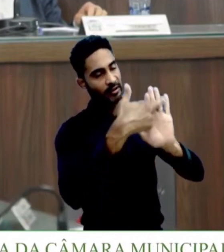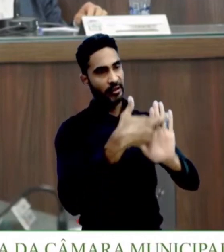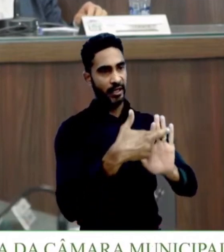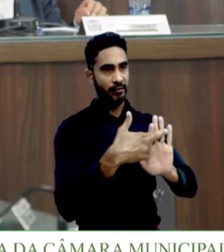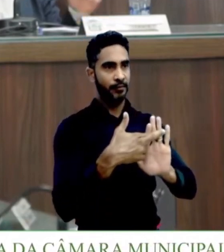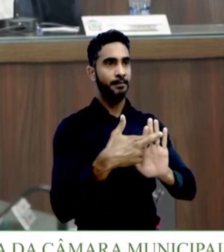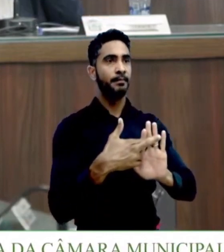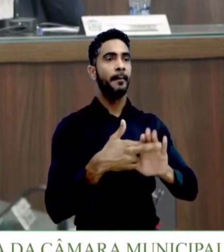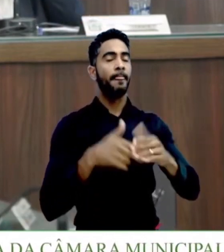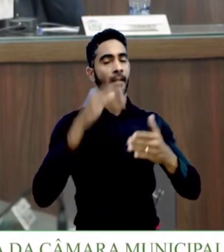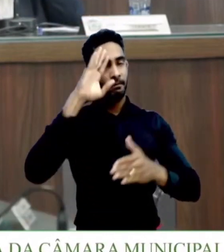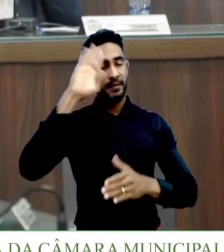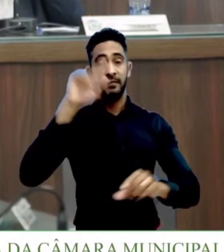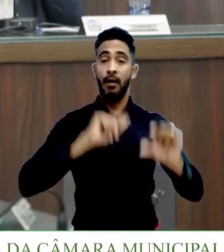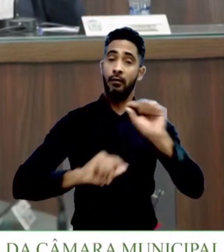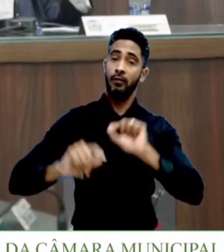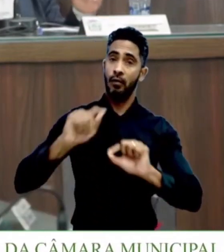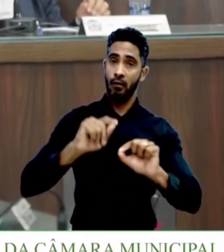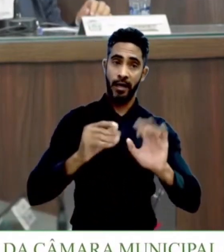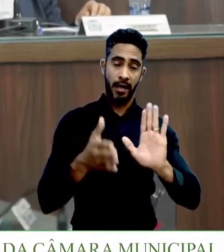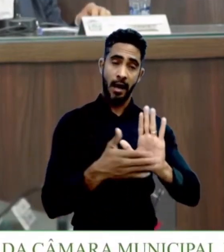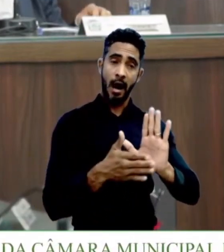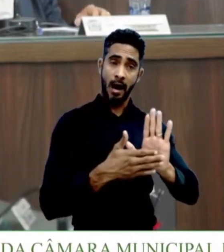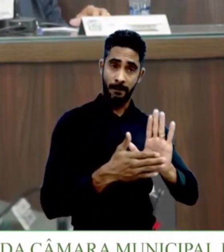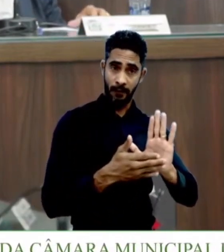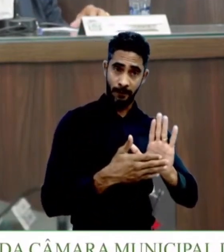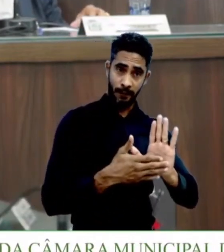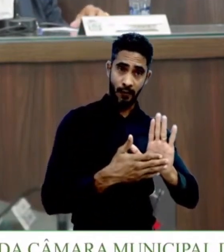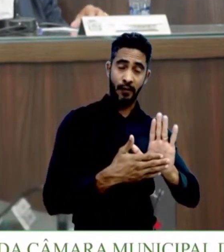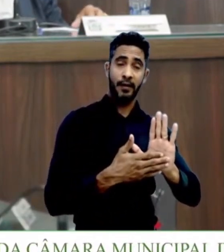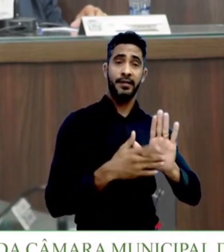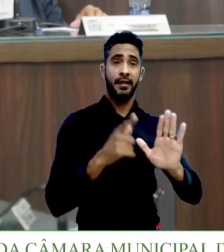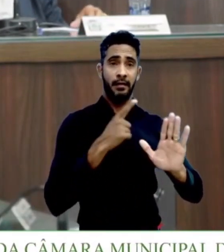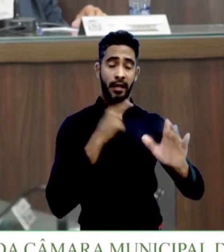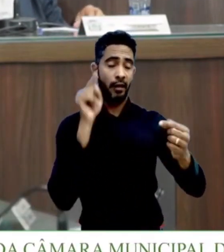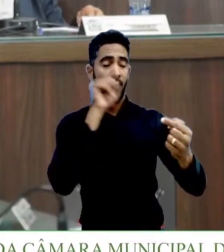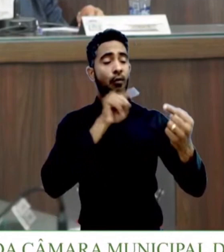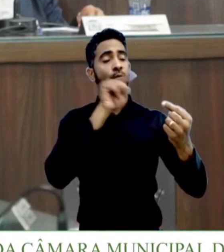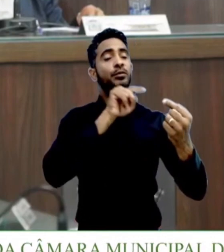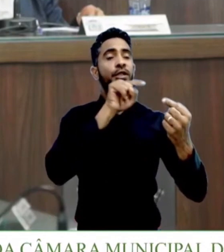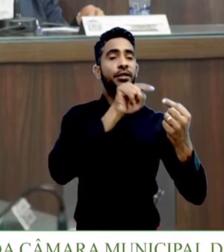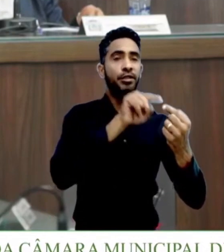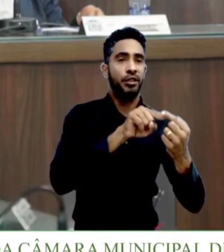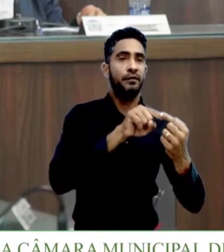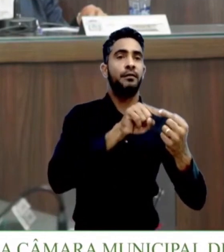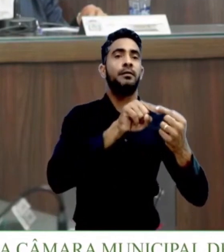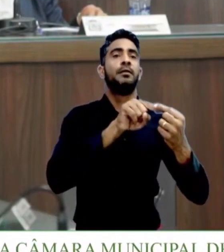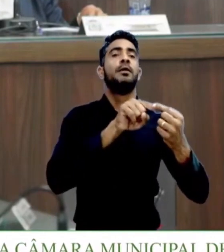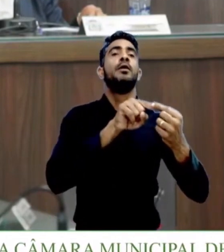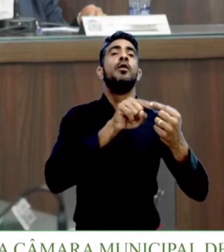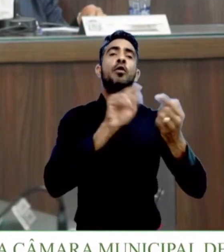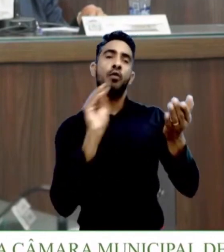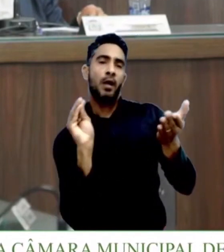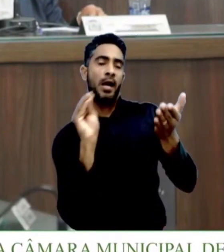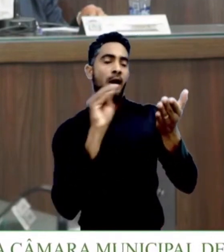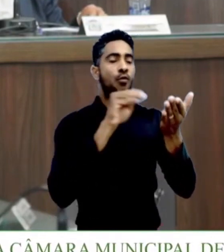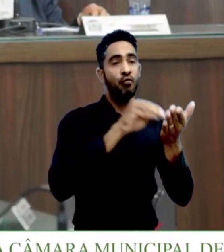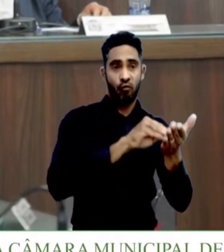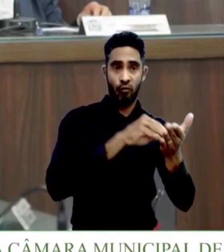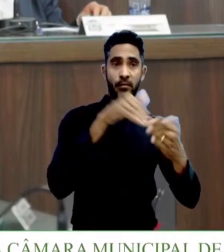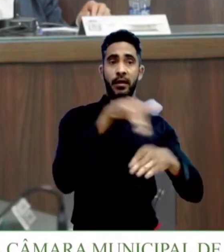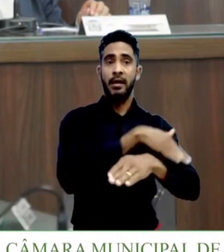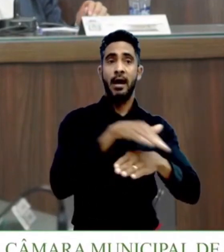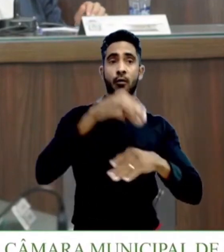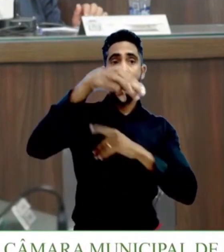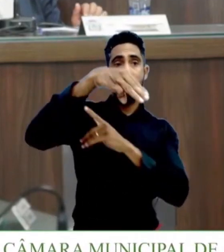casa. Fundamentação. A presente proposição tem como objetivo denominar a Rua 1, localizada no bairro Rio Novo,